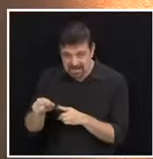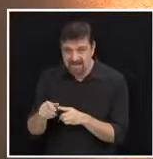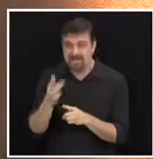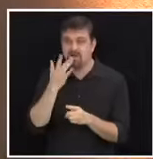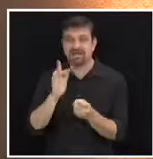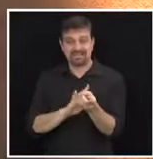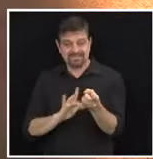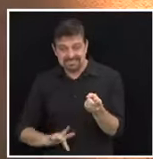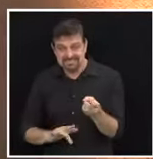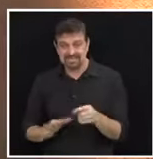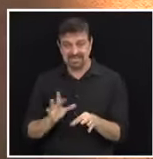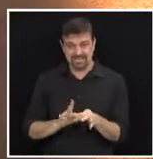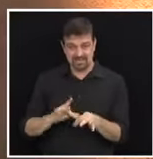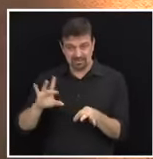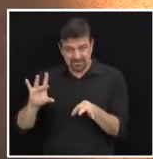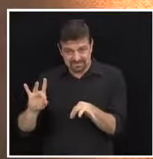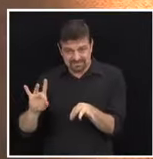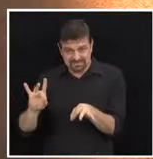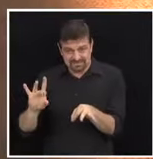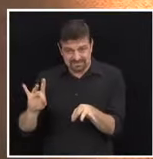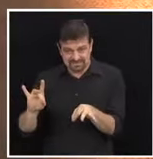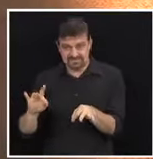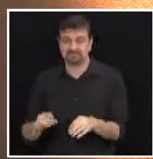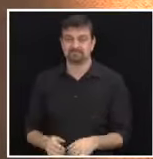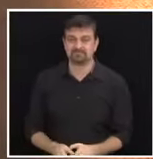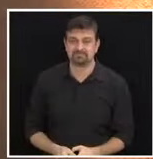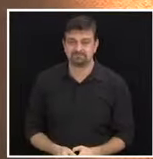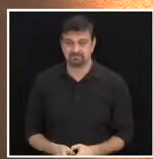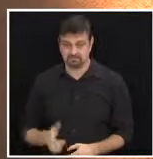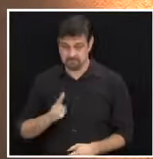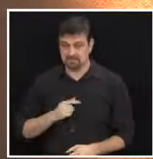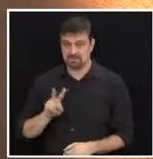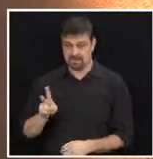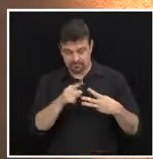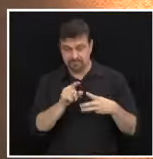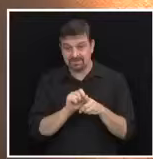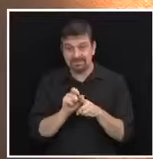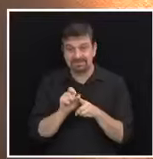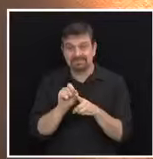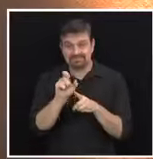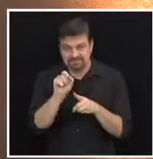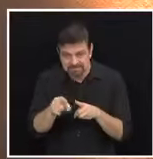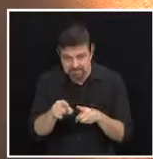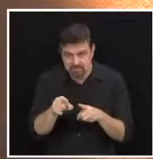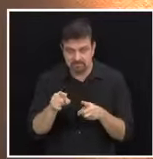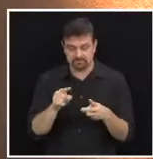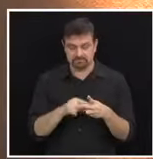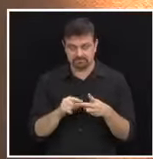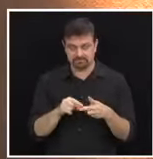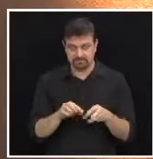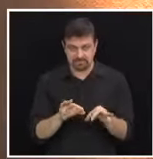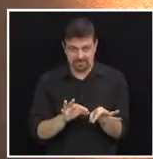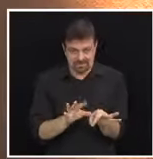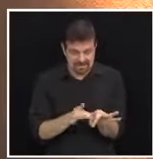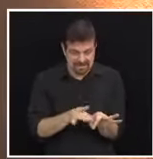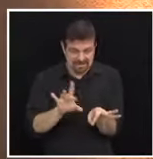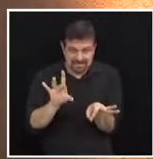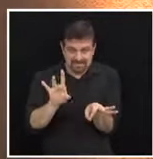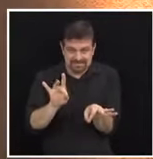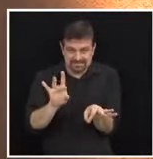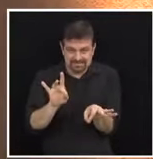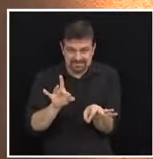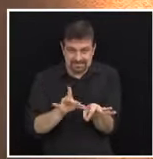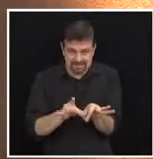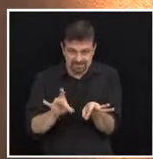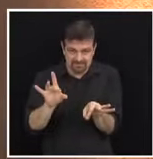onde concentra a maior quantidade do HIV. Então, é o sêmen, a secreção vaginal e